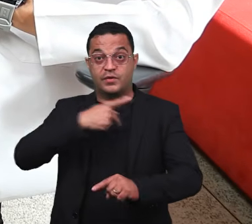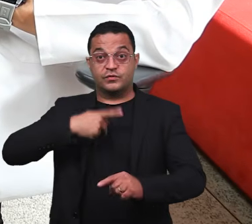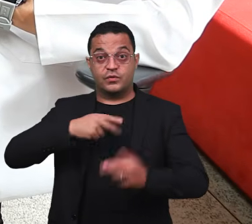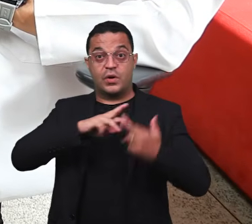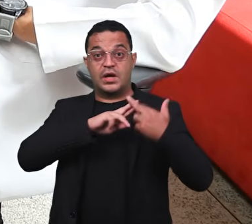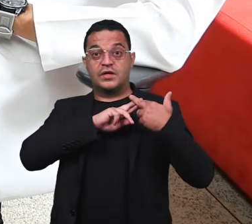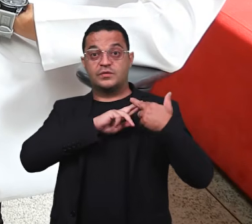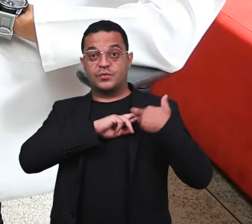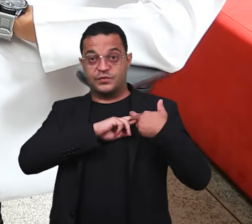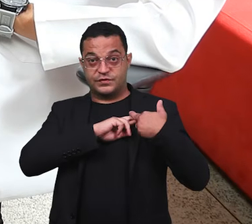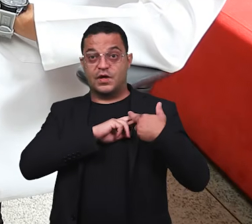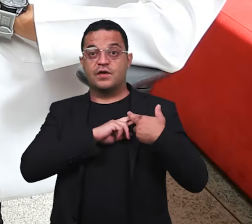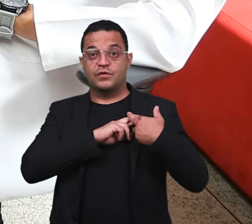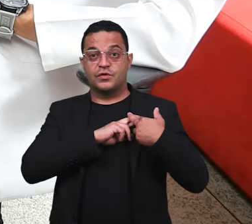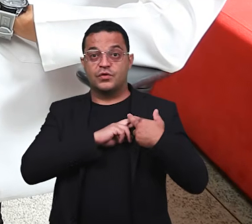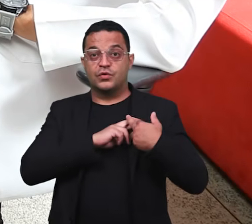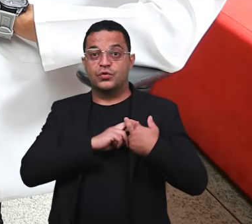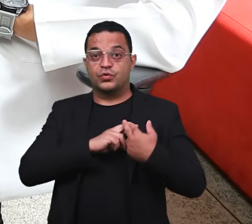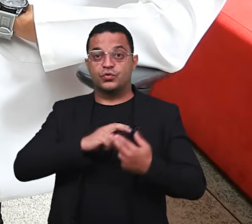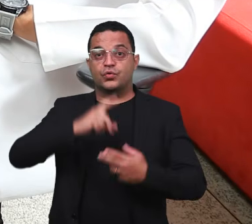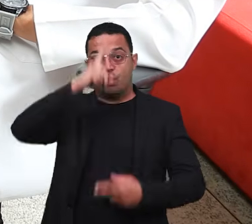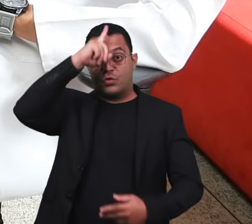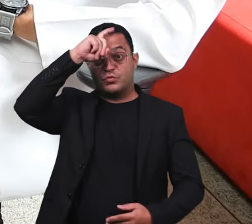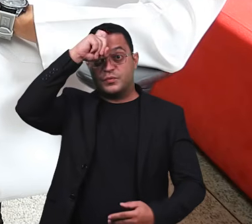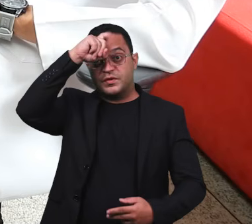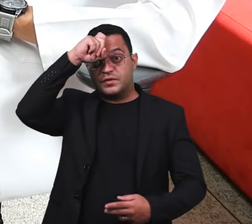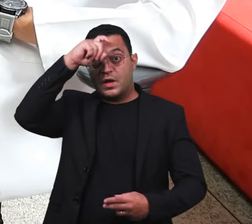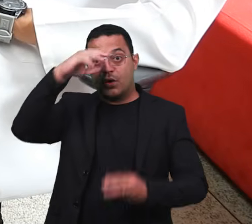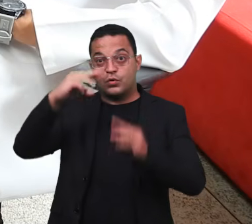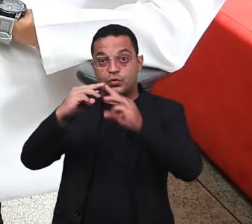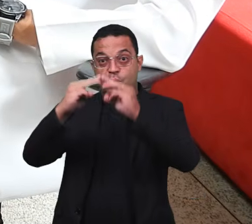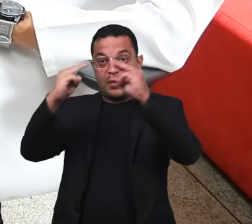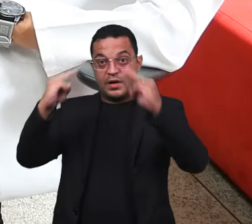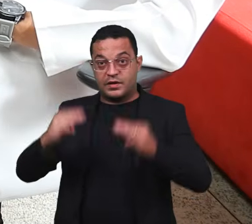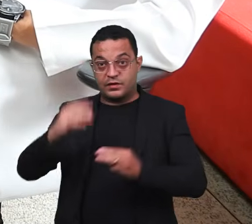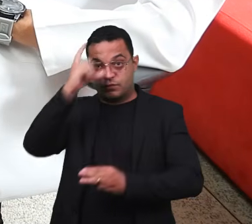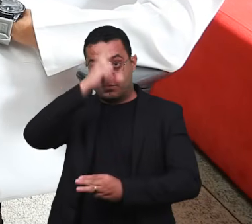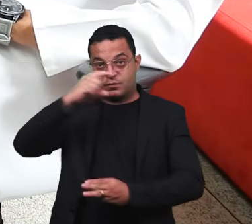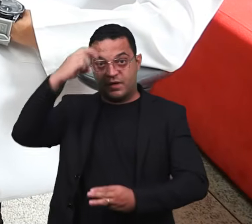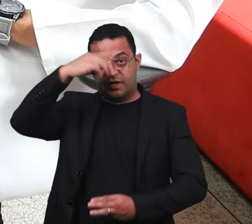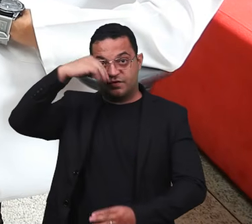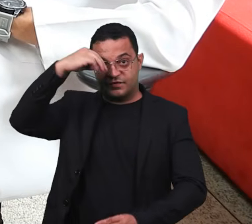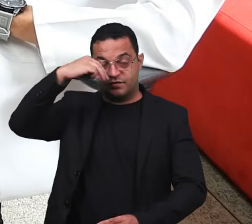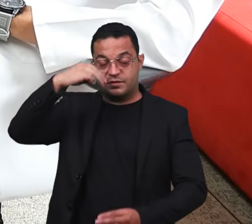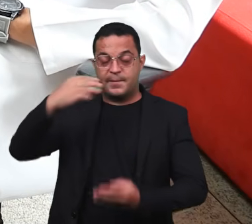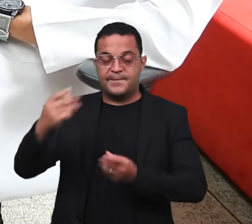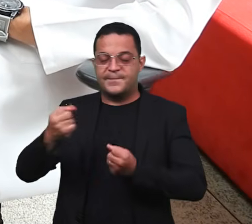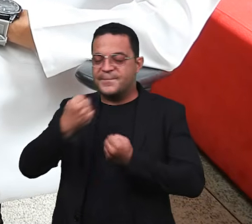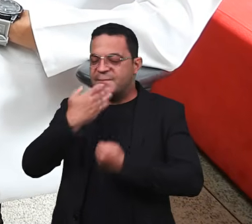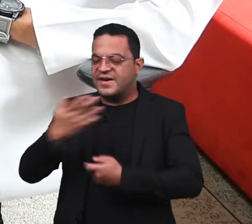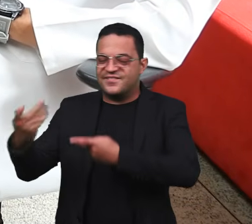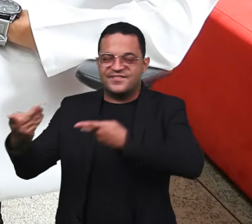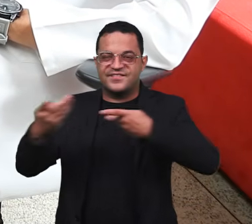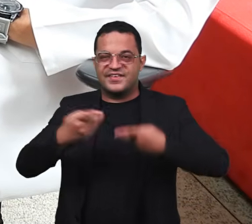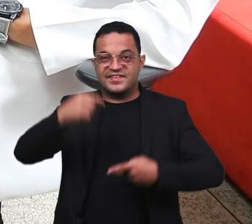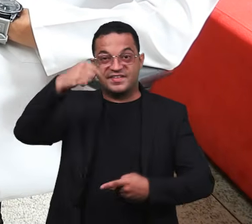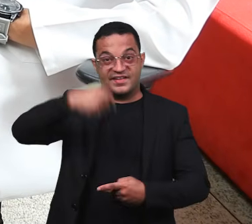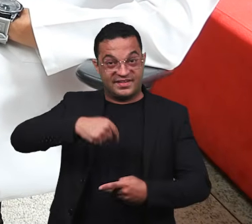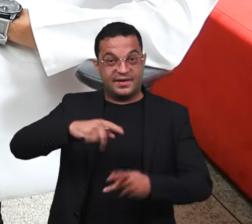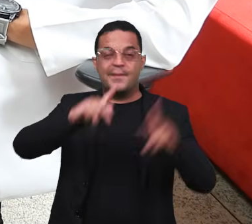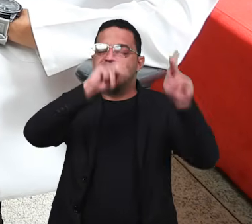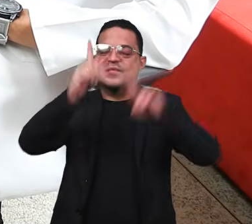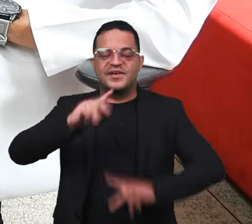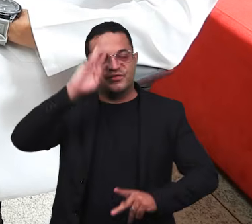unidade médica, está à frente aqui há algum tempo, né, pastor Robson? Seja bem-vindo ao Viver com Saúde. A todos a paz do